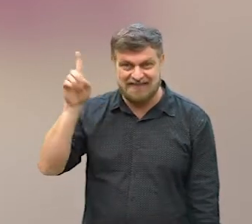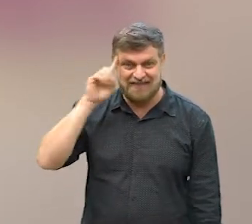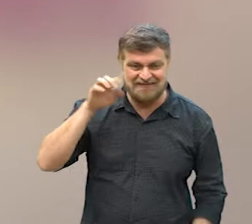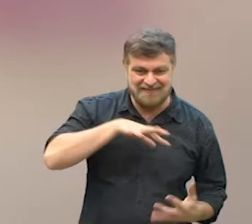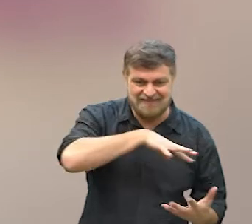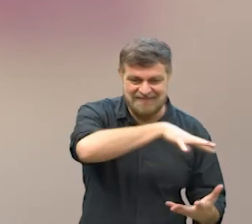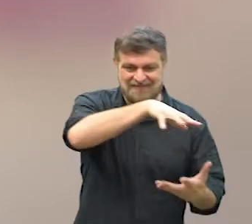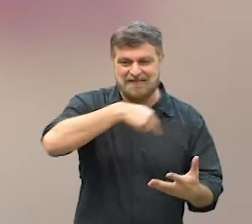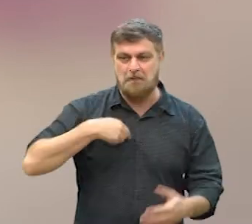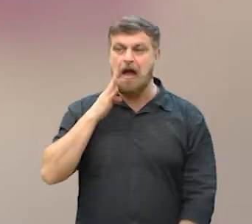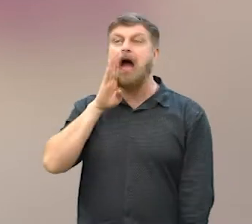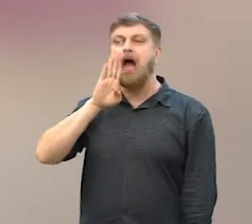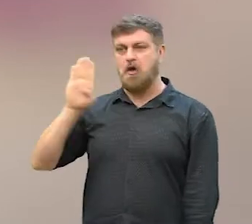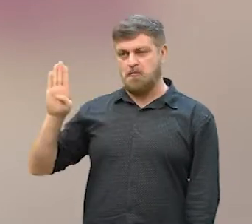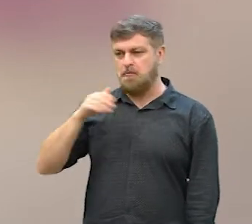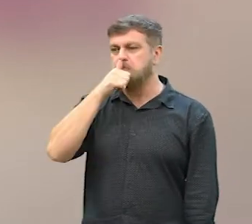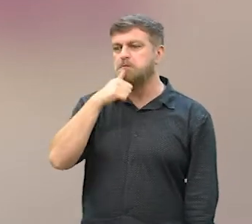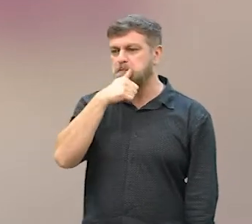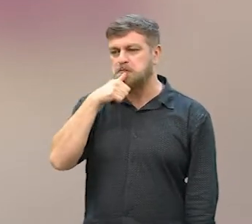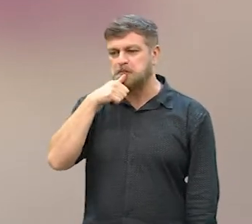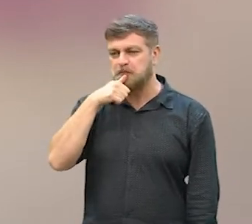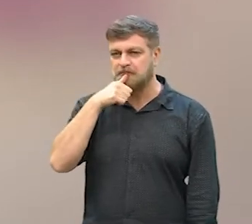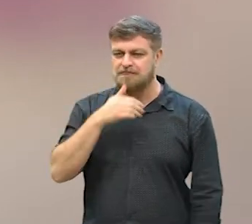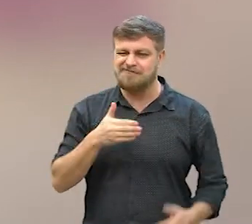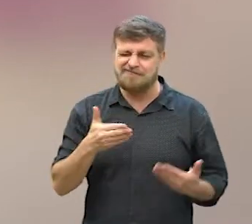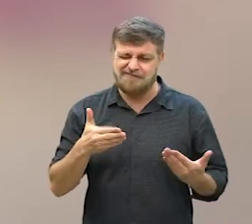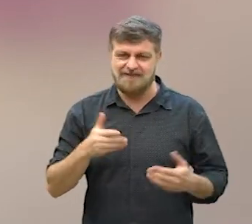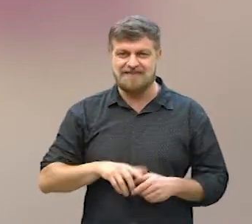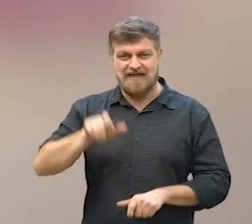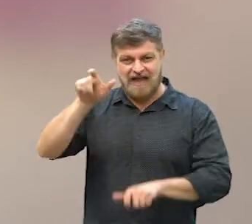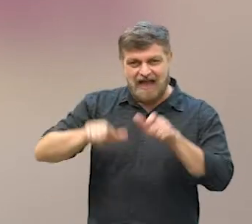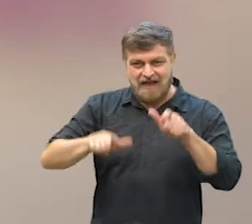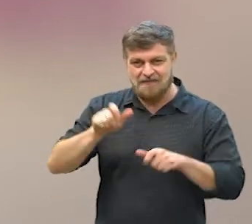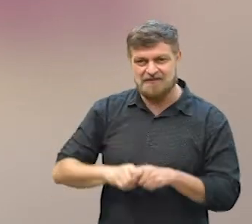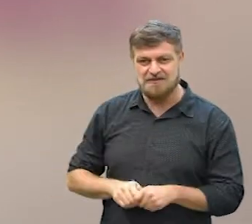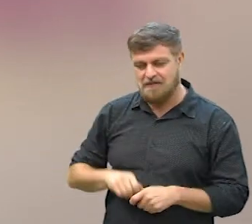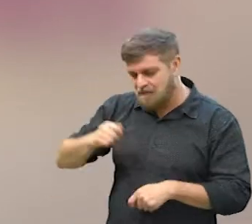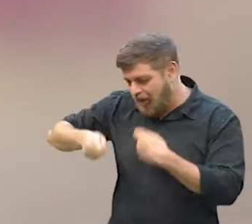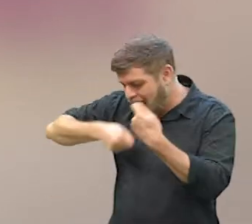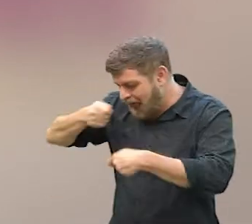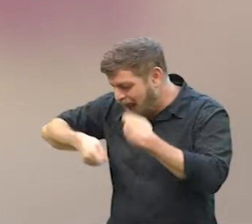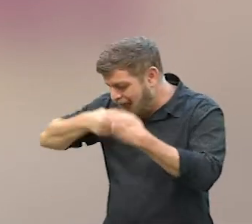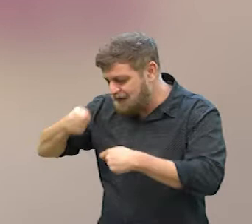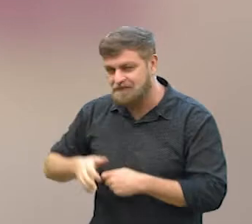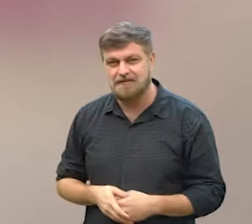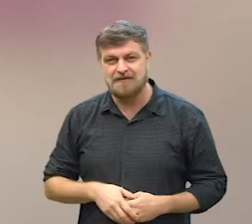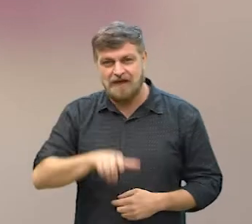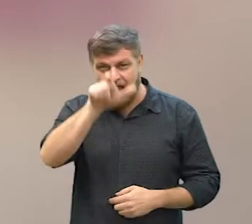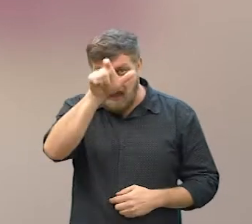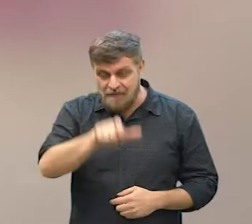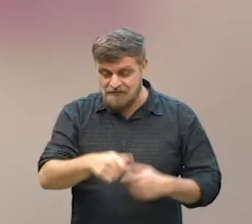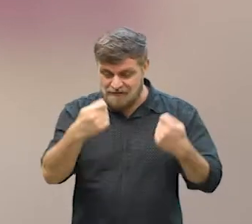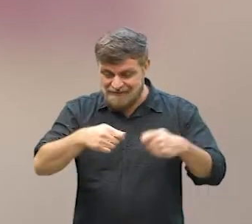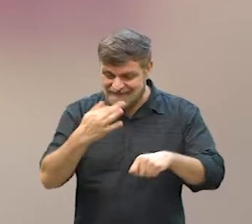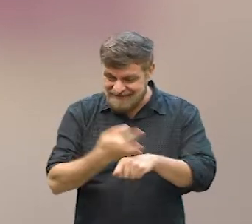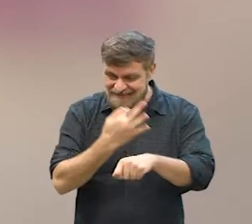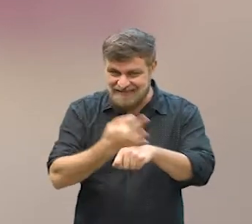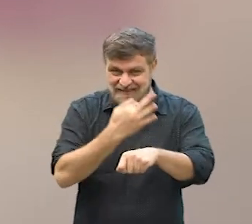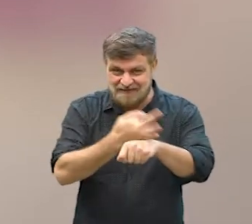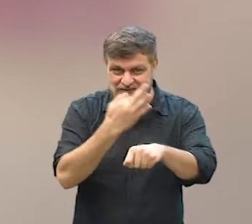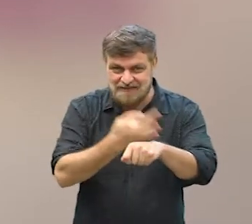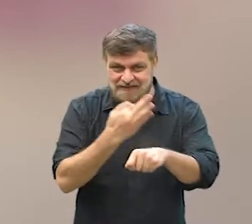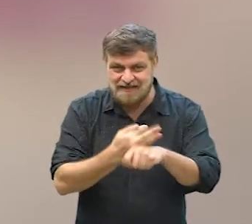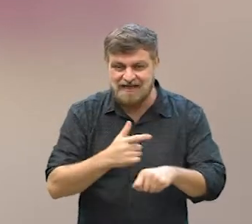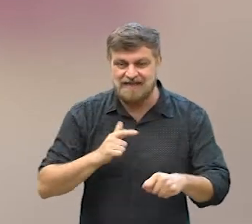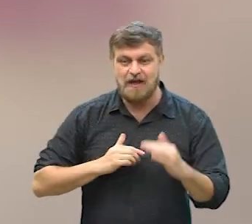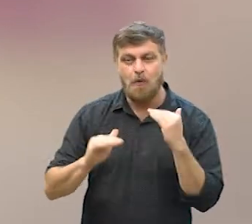começo, a segunda-feira é o dia mundial da dieta, porque as pessoas realmente recorrem a uma quantidade em excesso. Então, tentar trazer